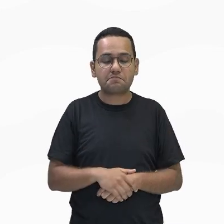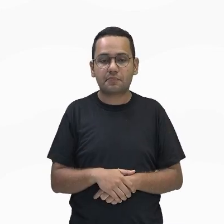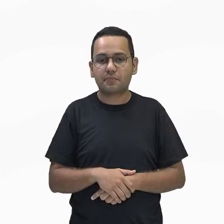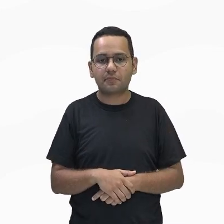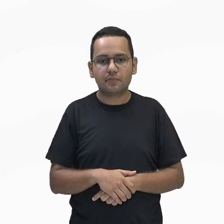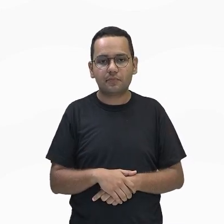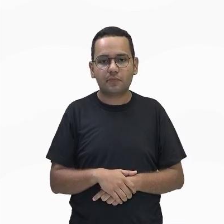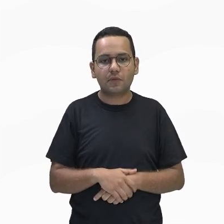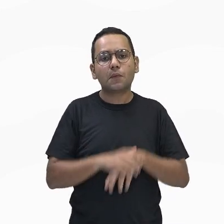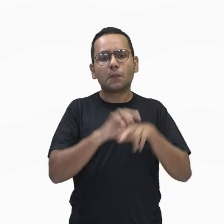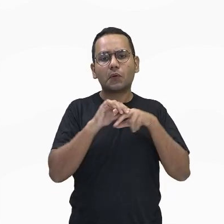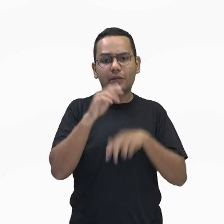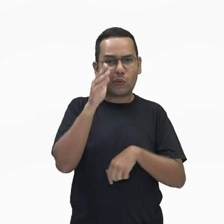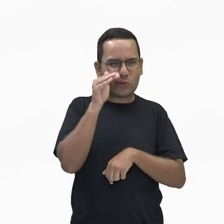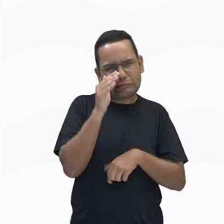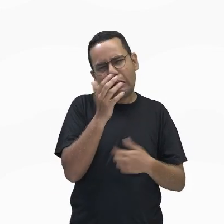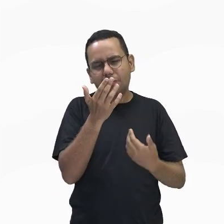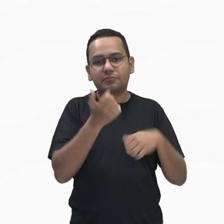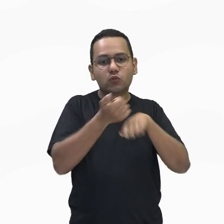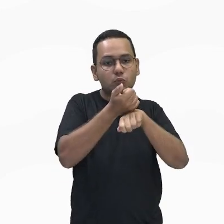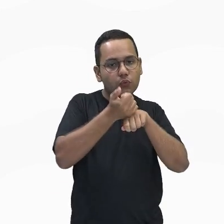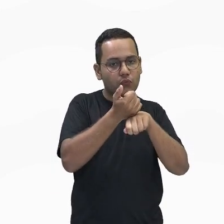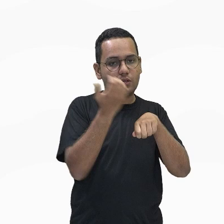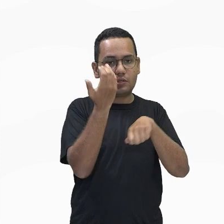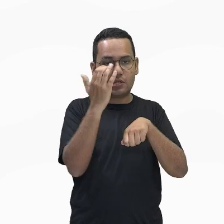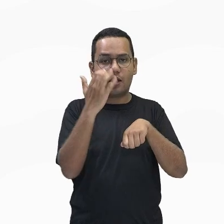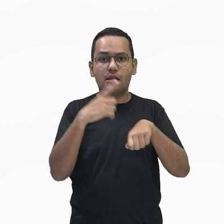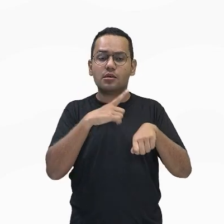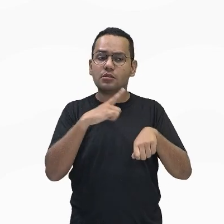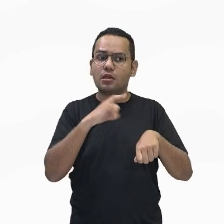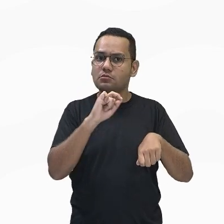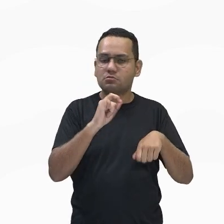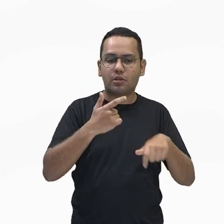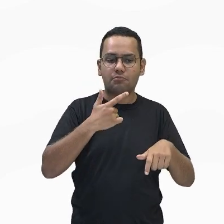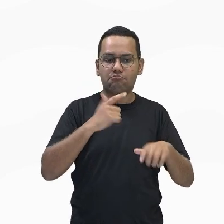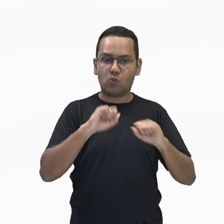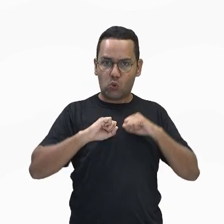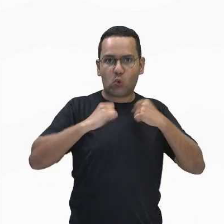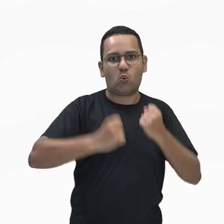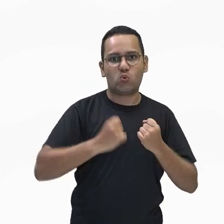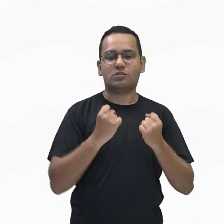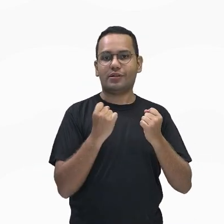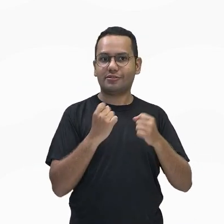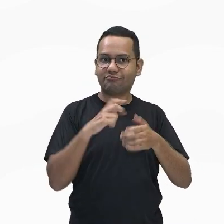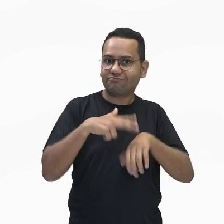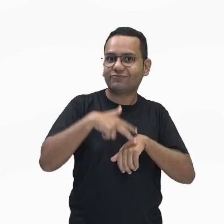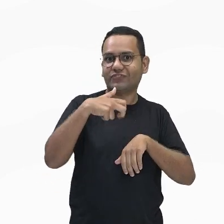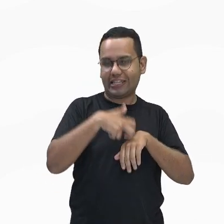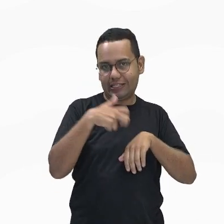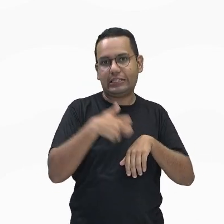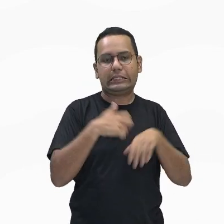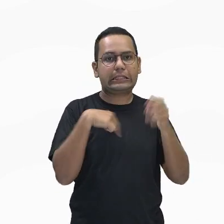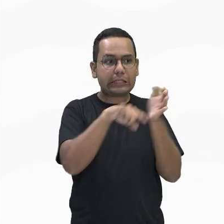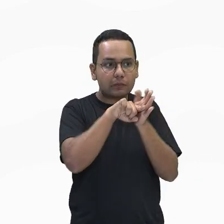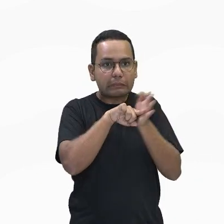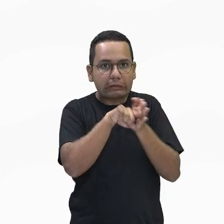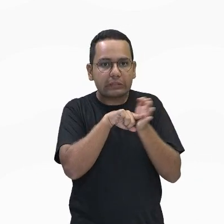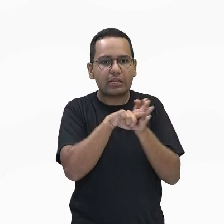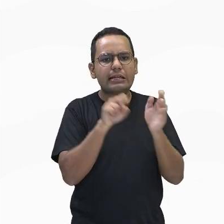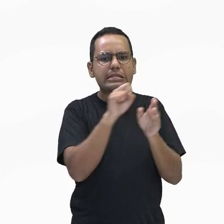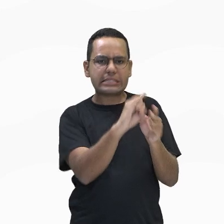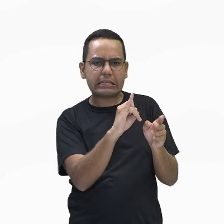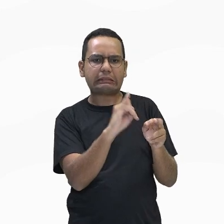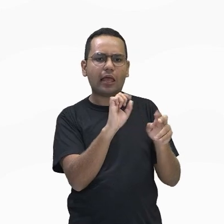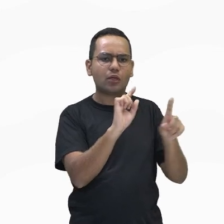curiosidade mantém os cientistas motivados, mesmo quando encontram